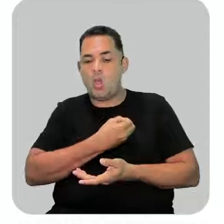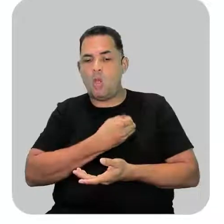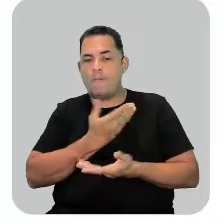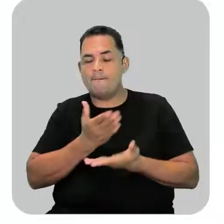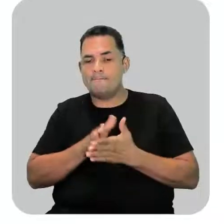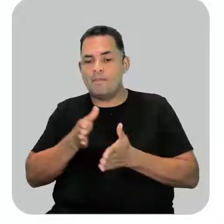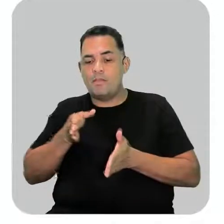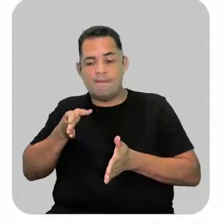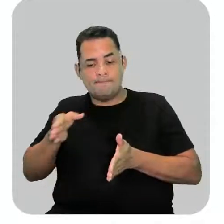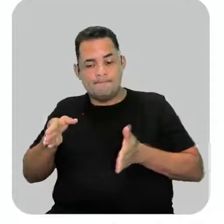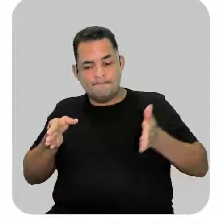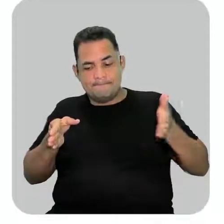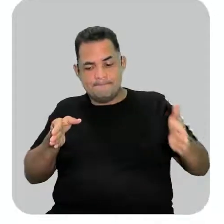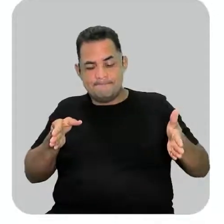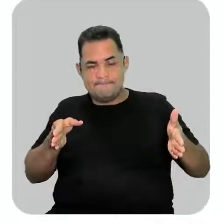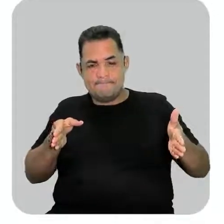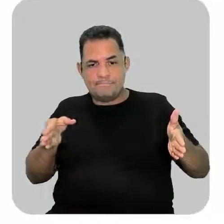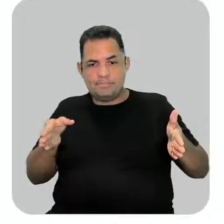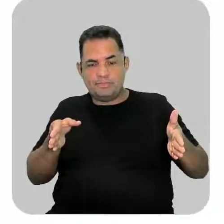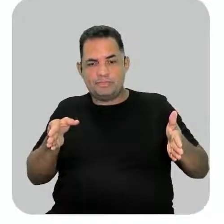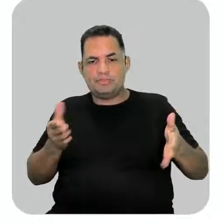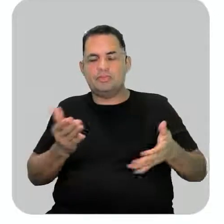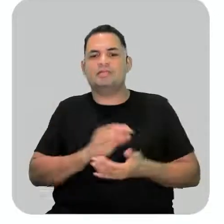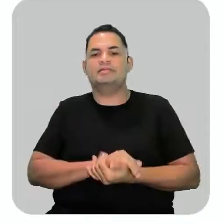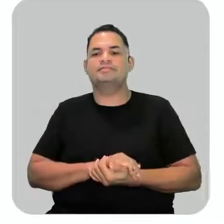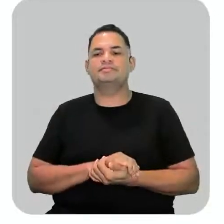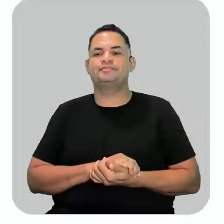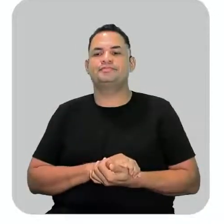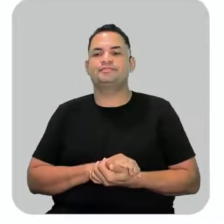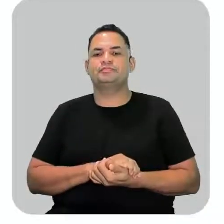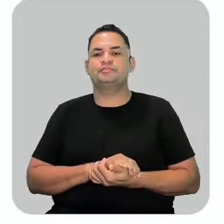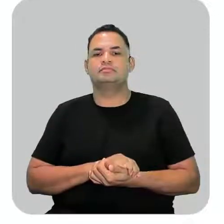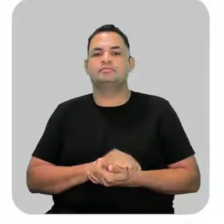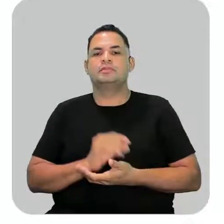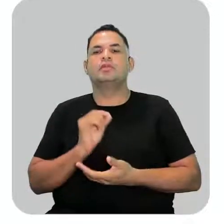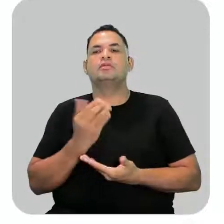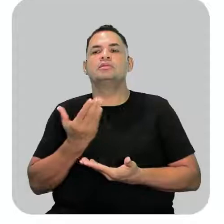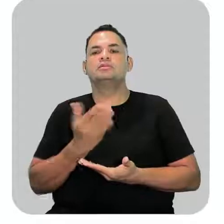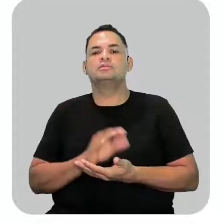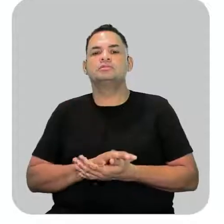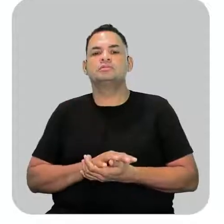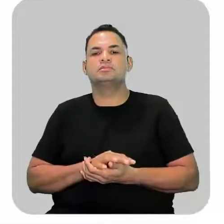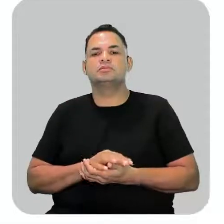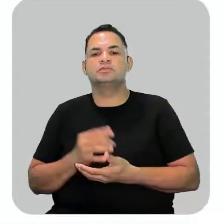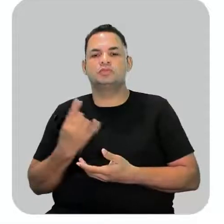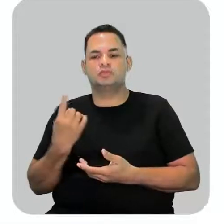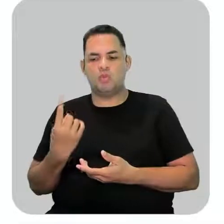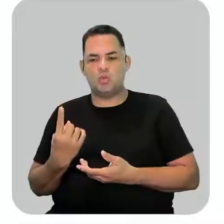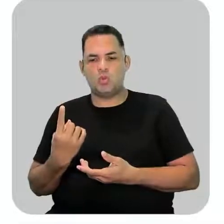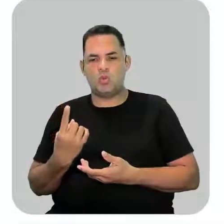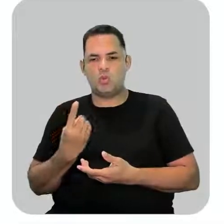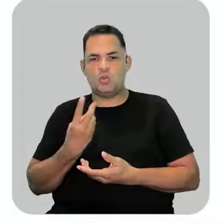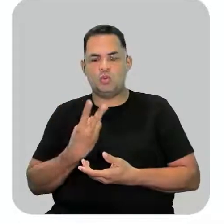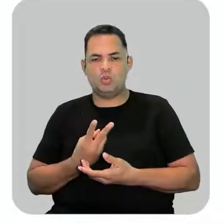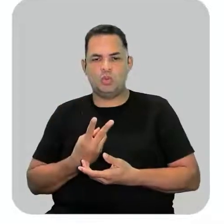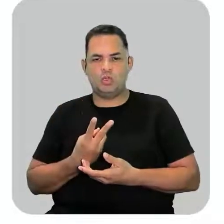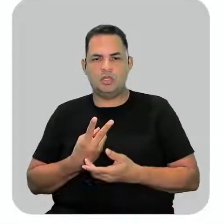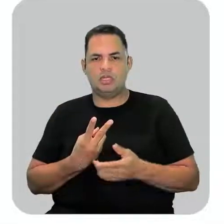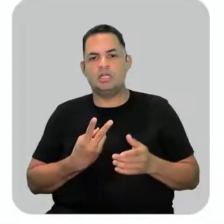extremidade do nosso grupo funcional. Olha só como é que vai ficar. Vai ficar 1,